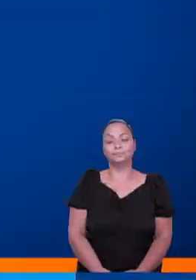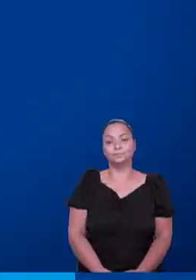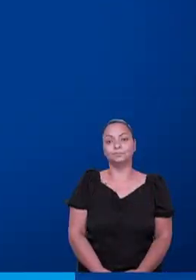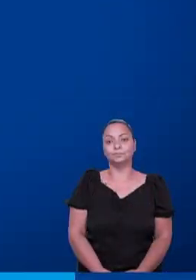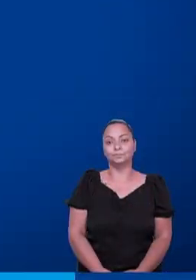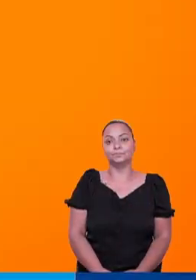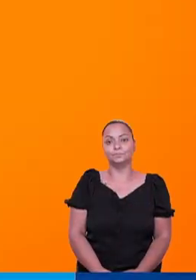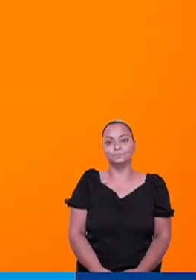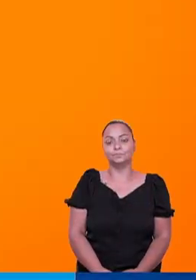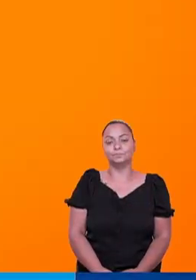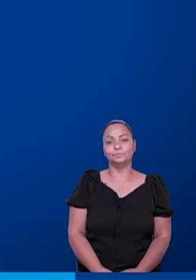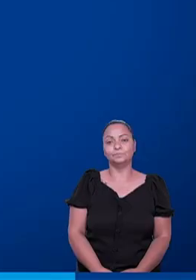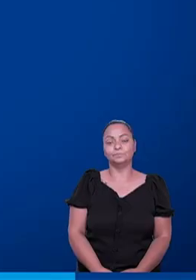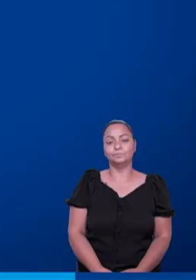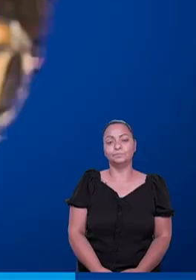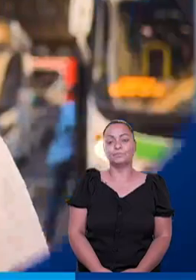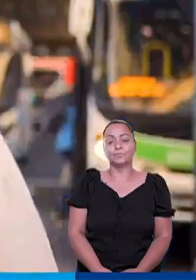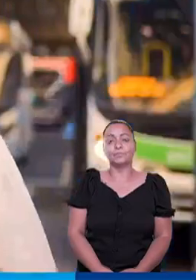condições.